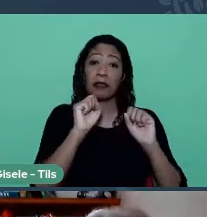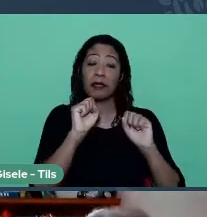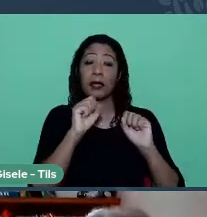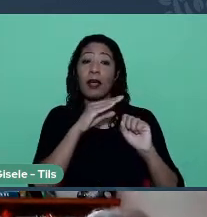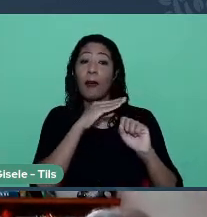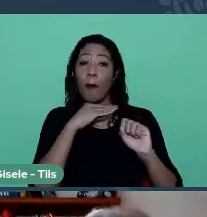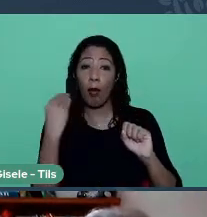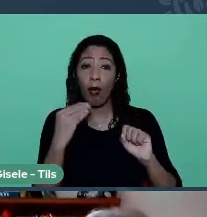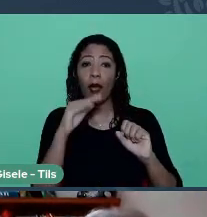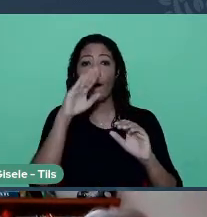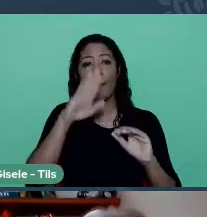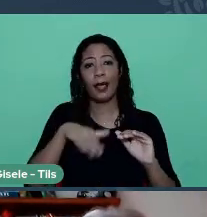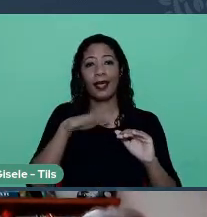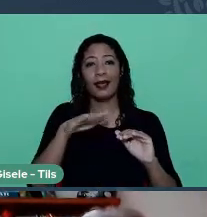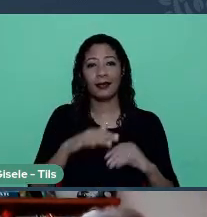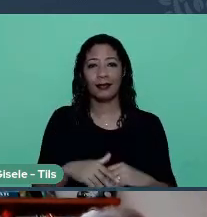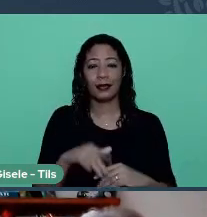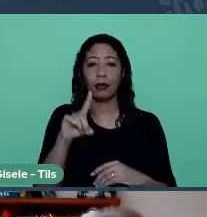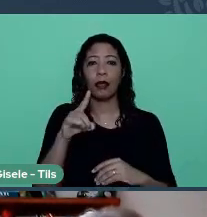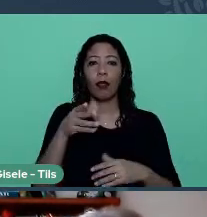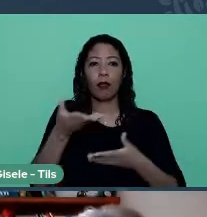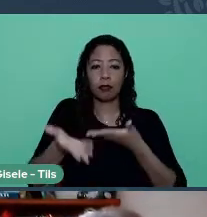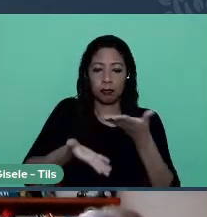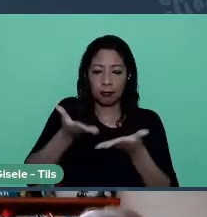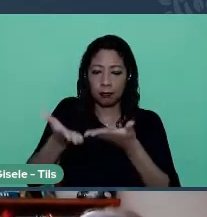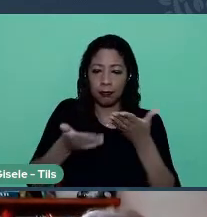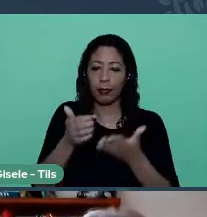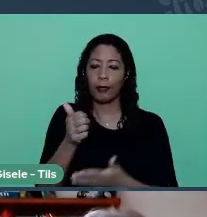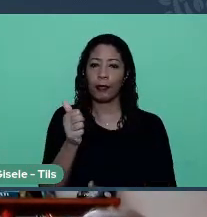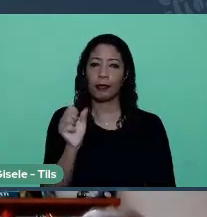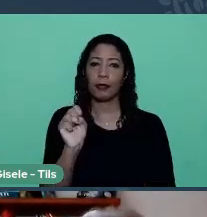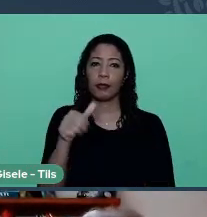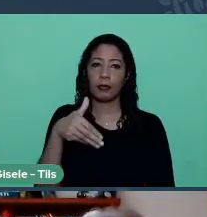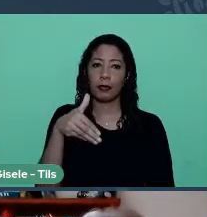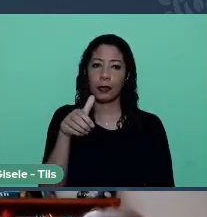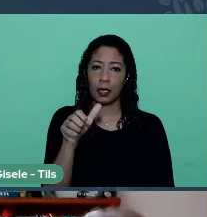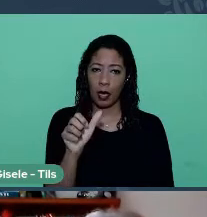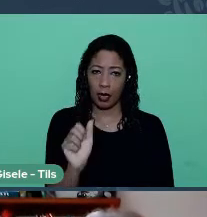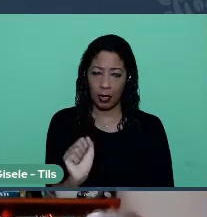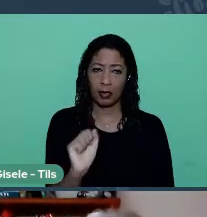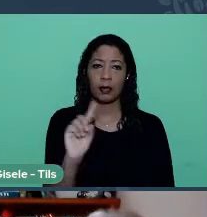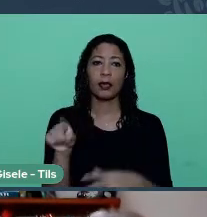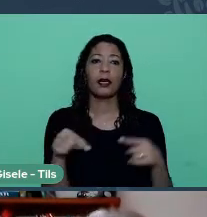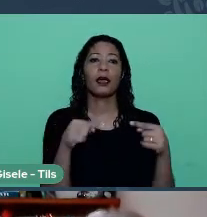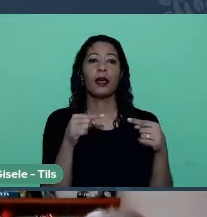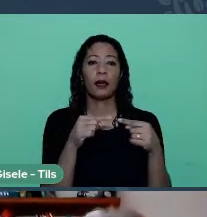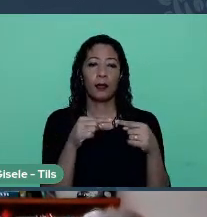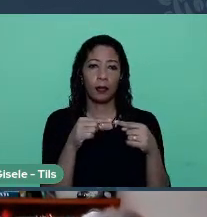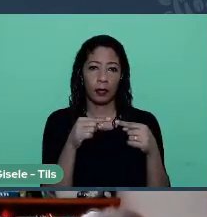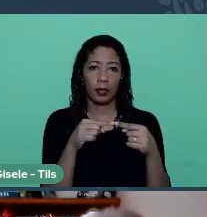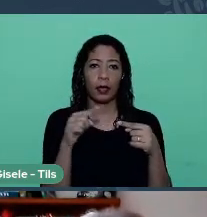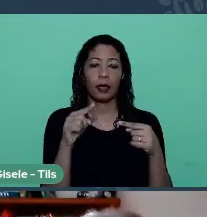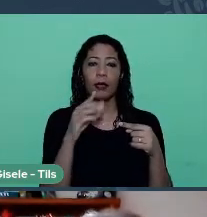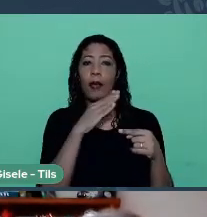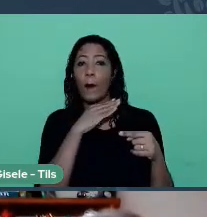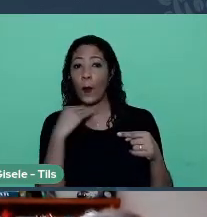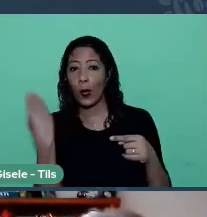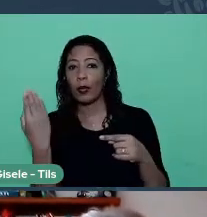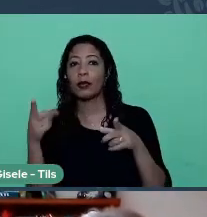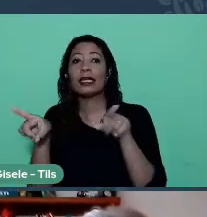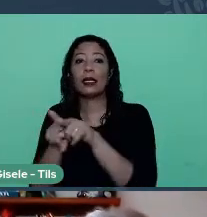Então, o cuidado com a asma, ele provavelmente está diretamente relacionado à mortalidade